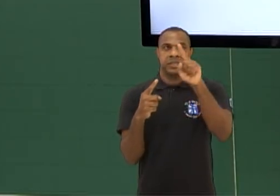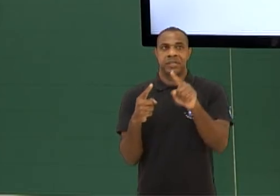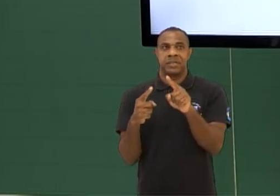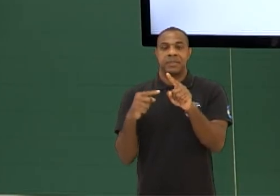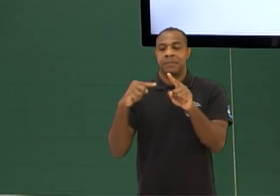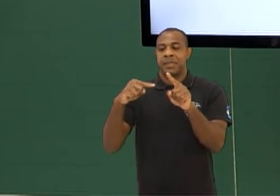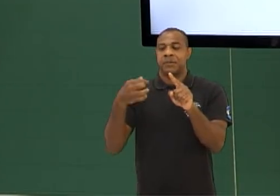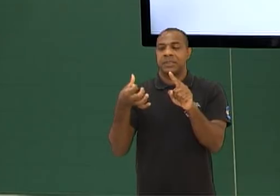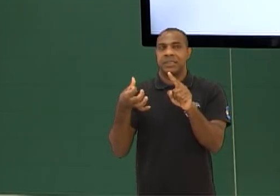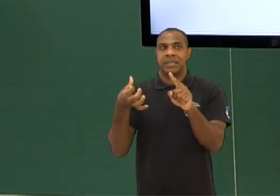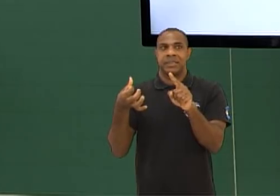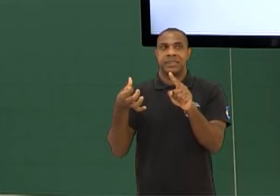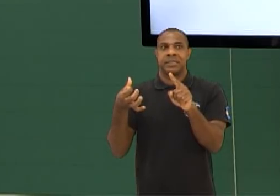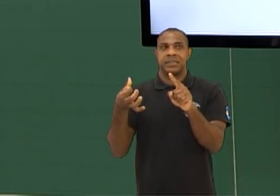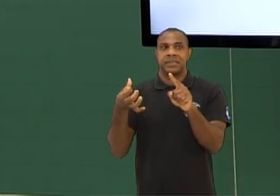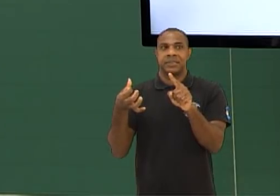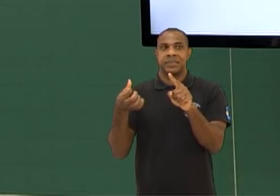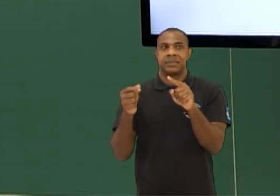menos 6.